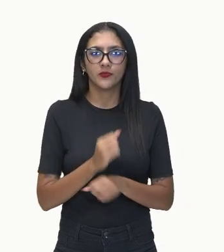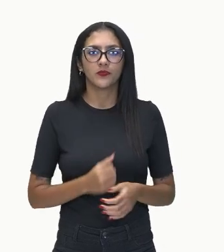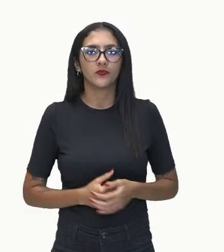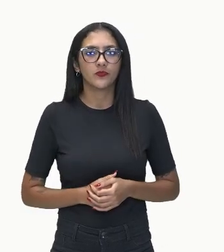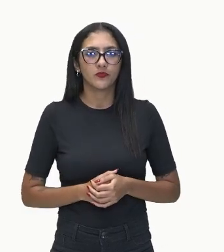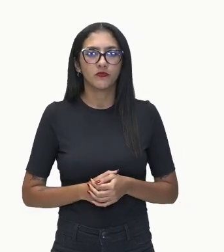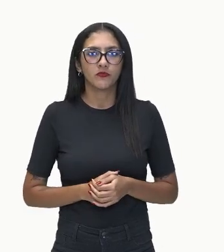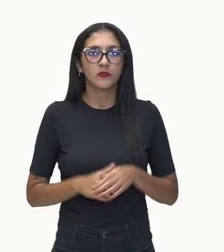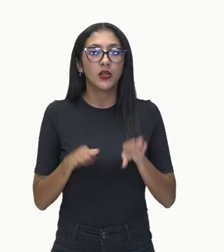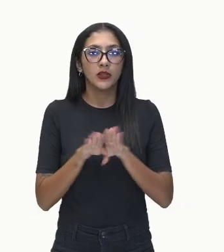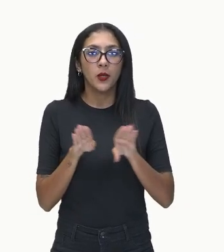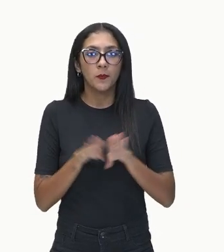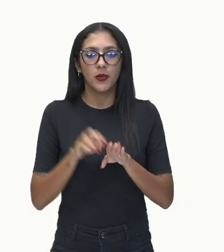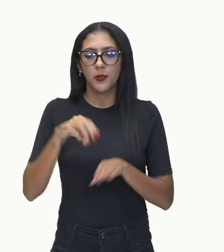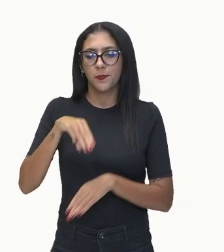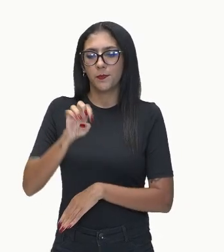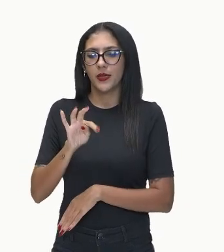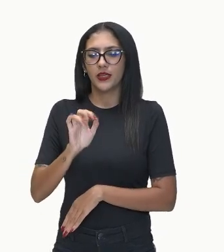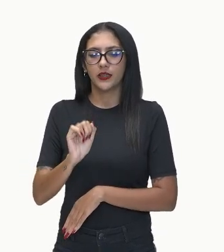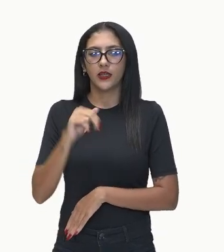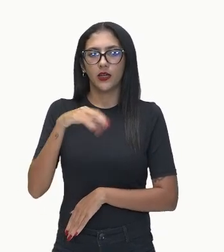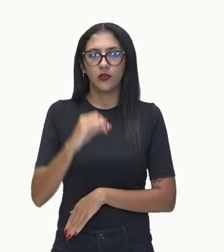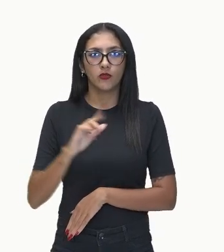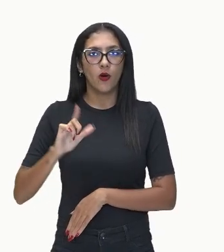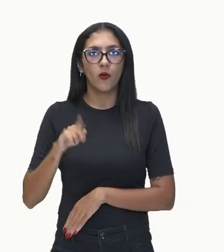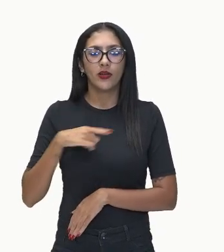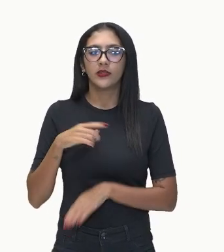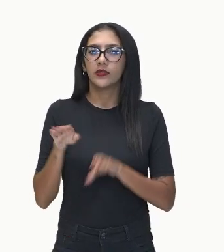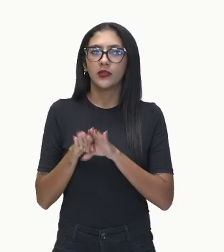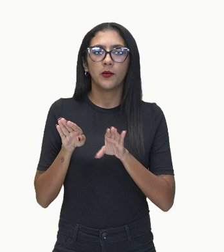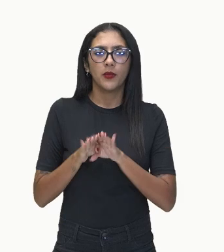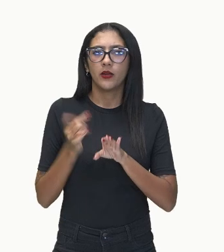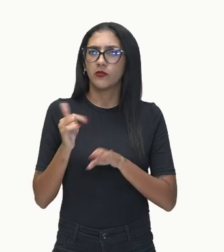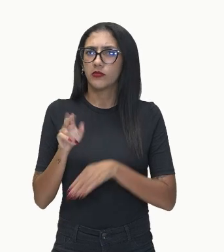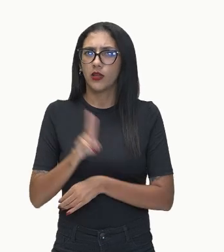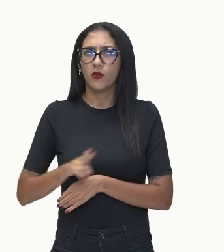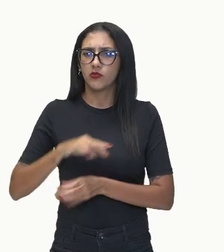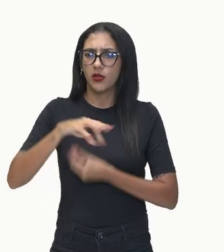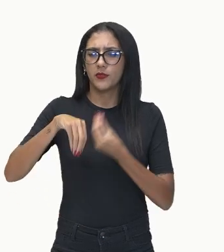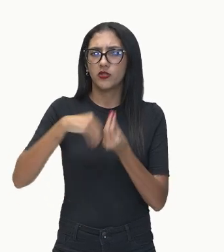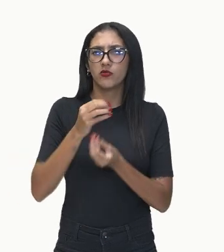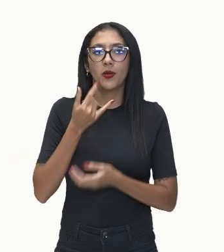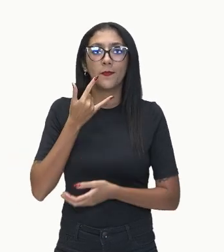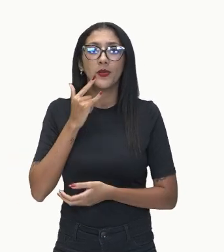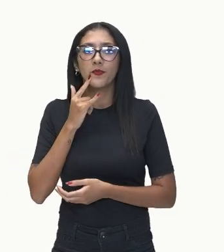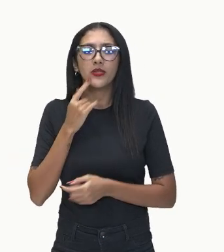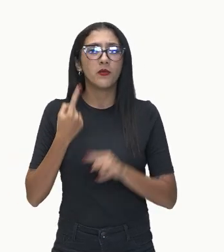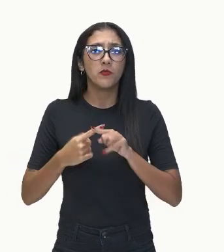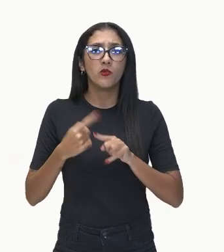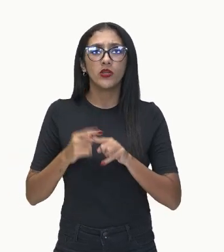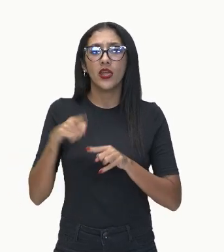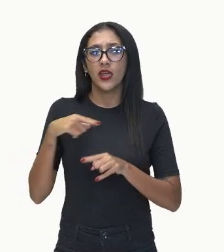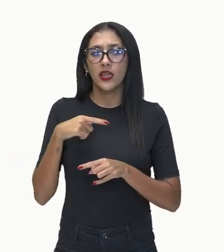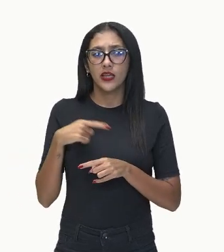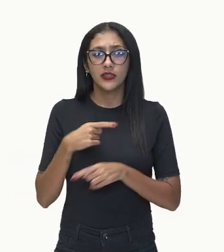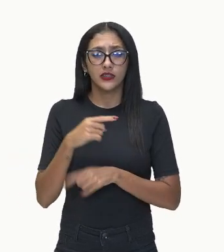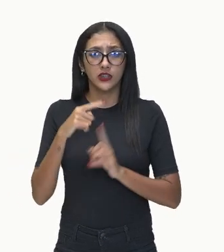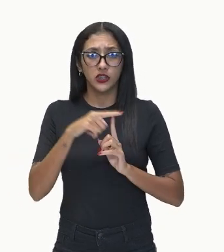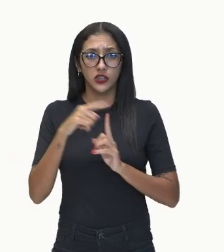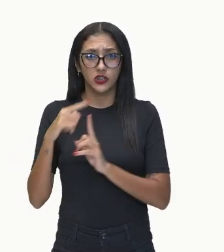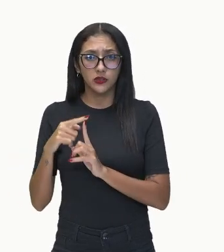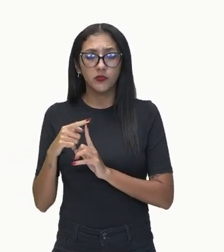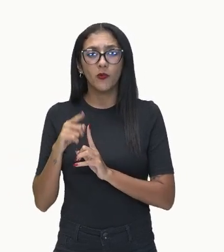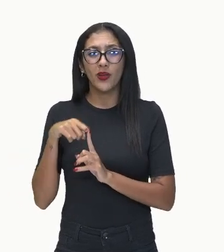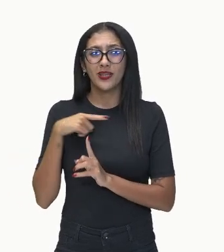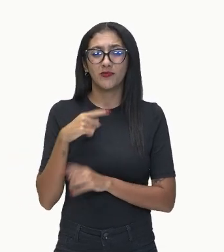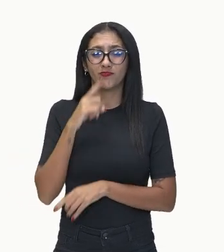como também no processo como ingrediente de bebida alcoólica, porque ele é tóxico, ele é muito perigoso,